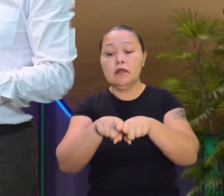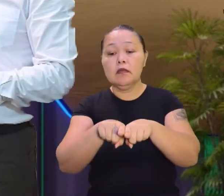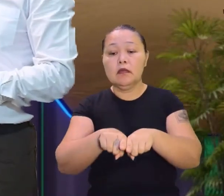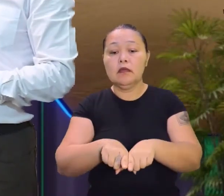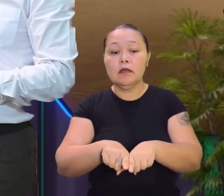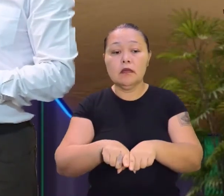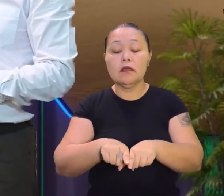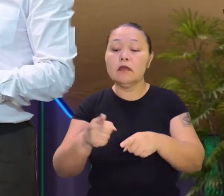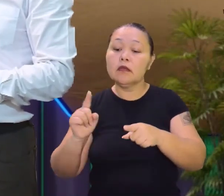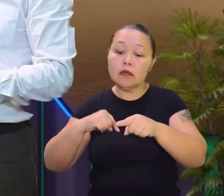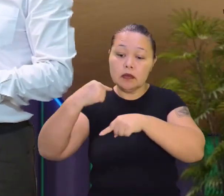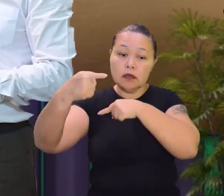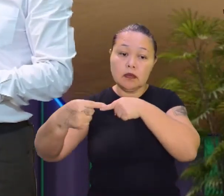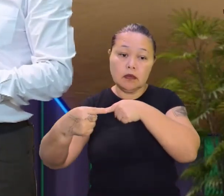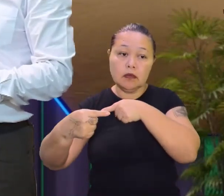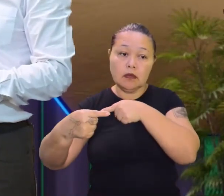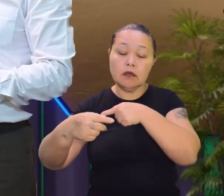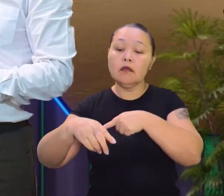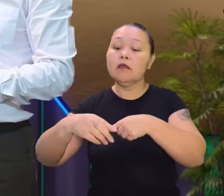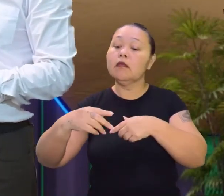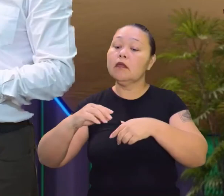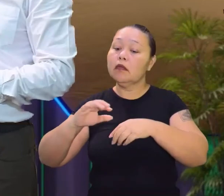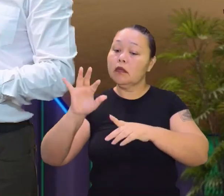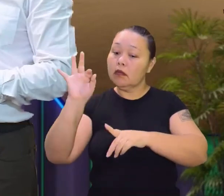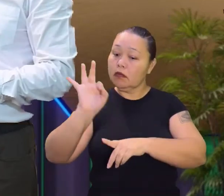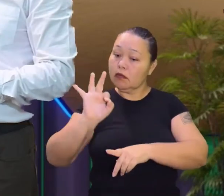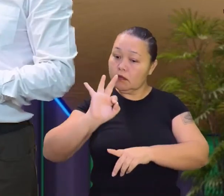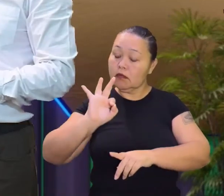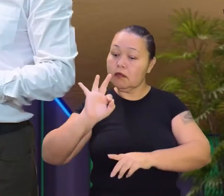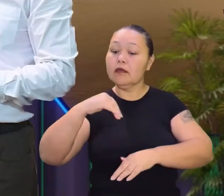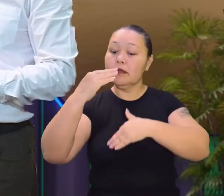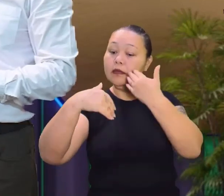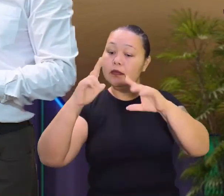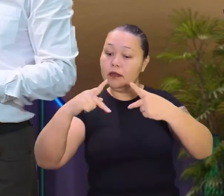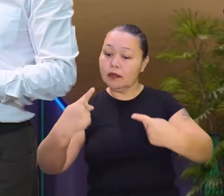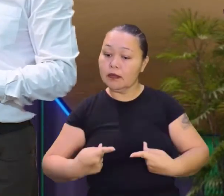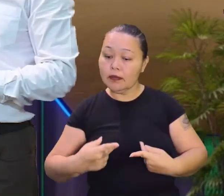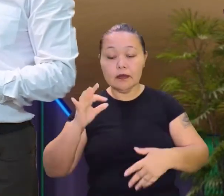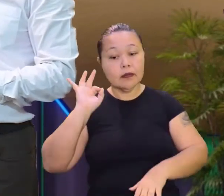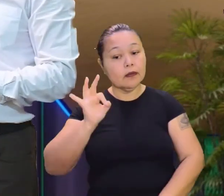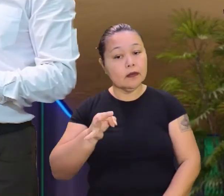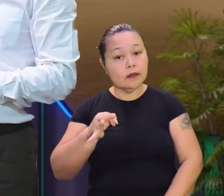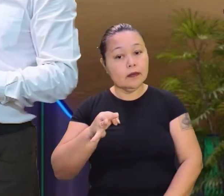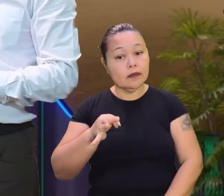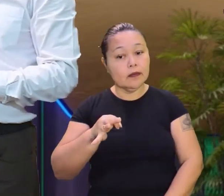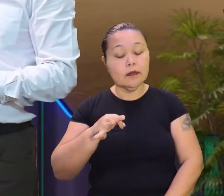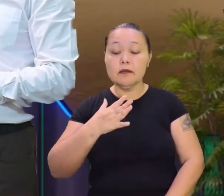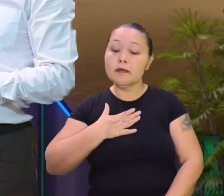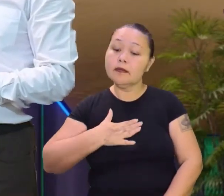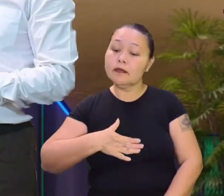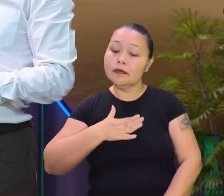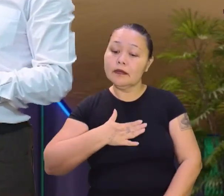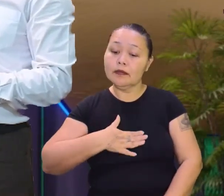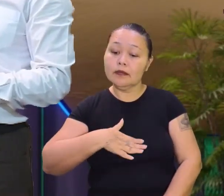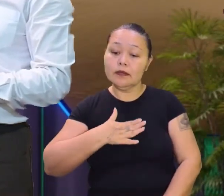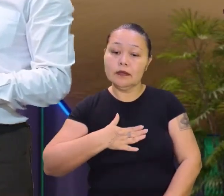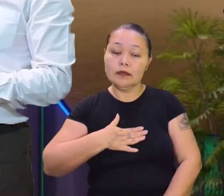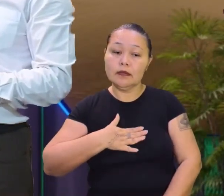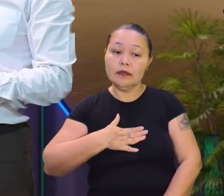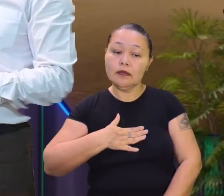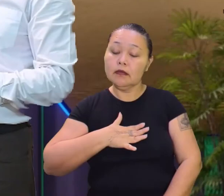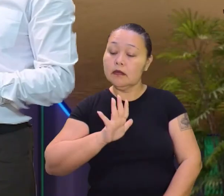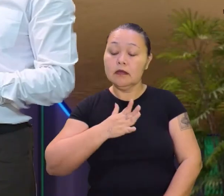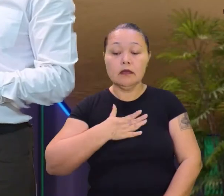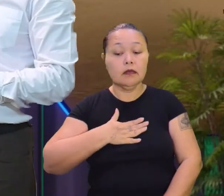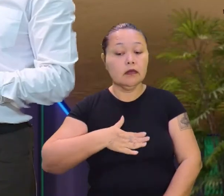Isso mesmo. Aí vai refletir no Índice de Desenvolvimento Humano. Certo? Alguma observação mais, professor? Não, tranquilo. Então, galera... E tu, tem mais alguma